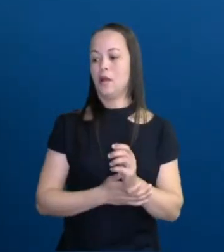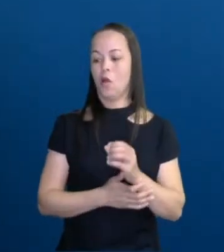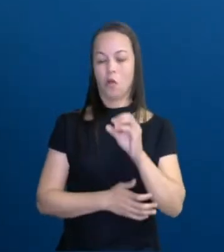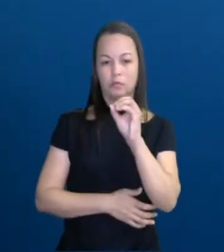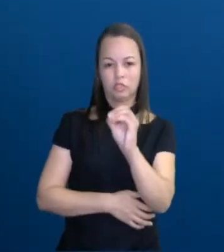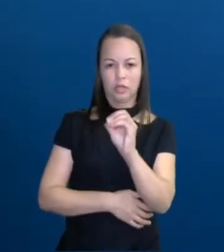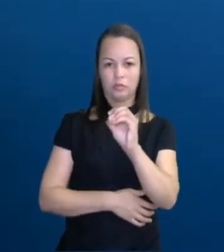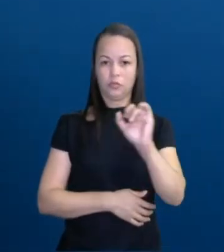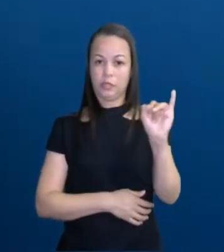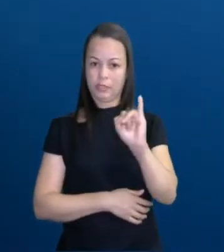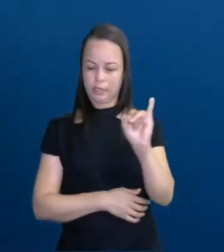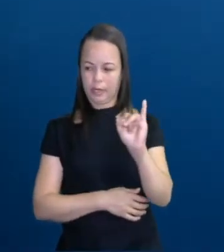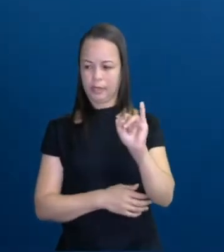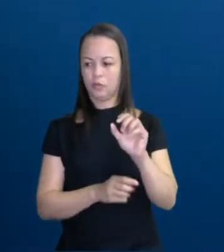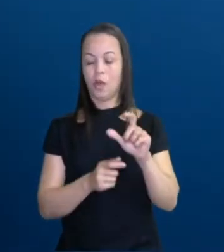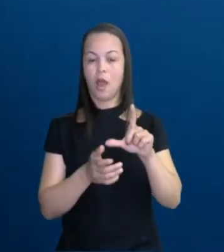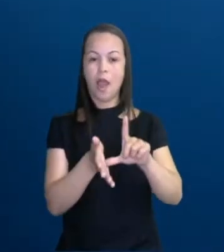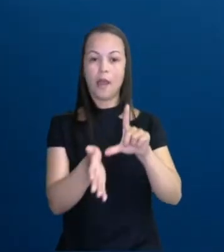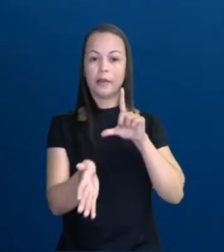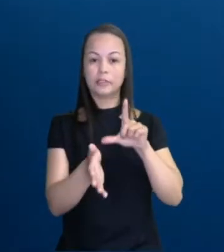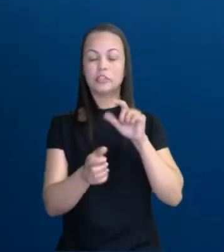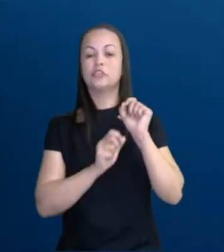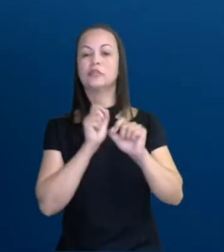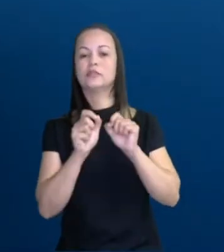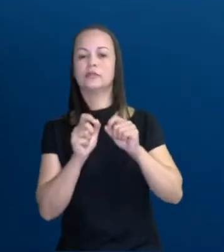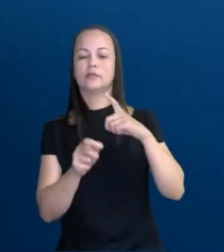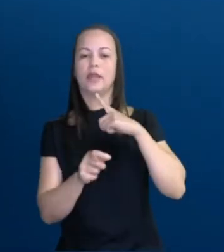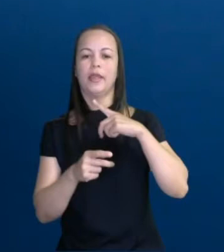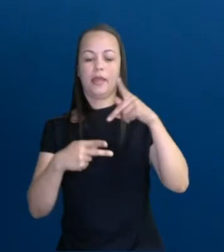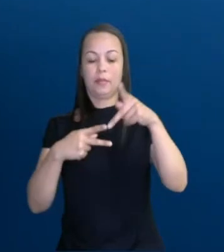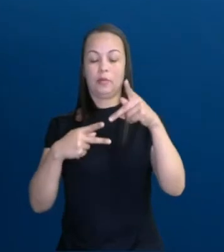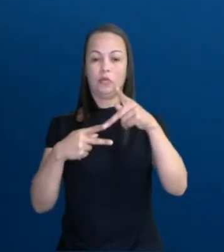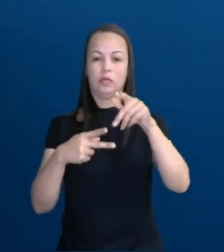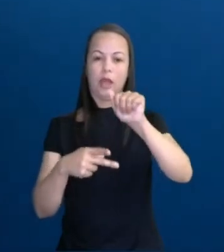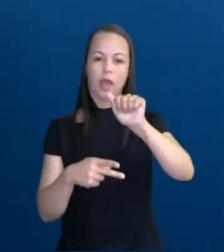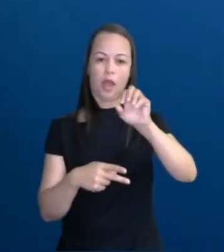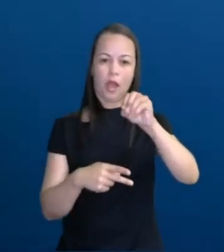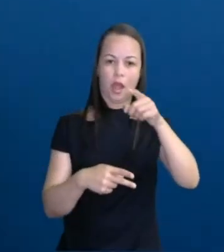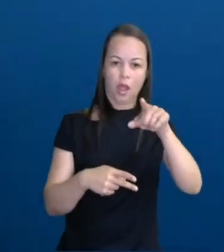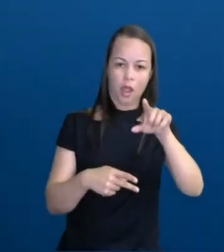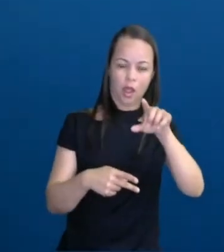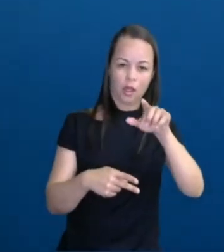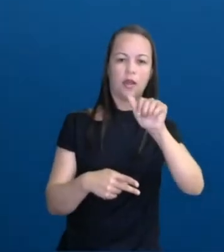que aqui, ó, antes do objeto indireto, tem a preposição aos.